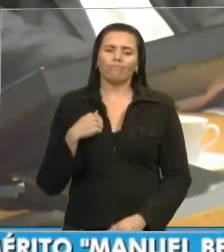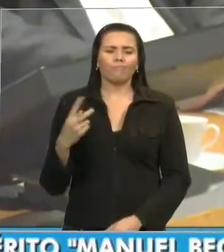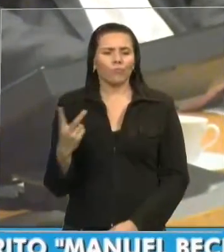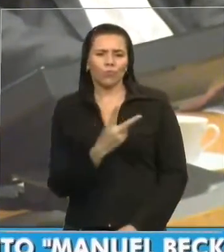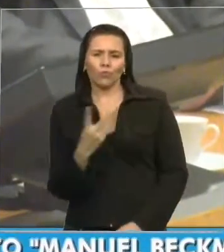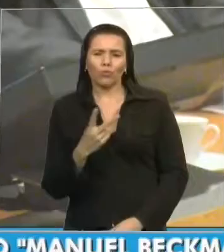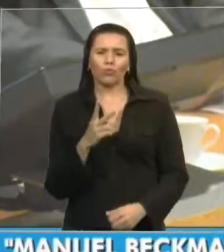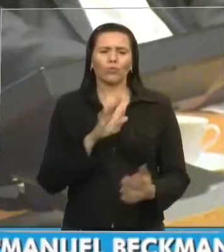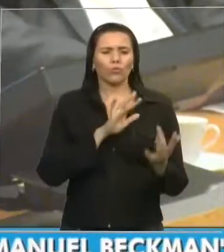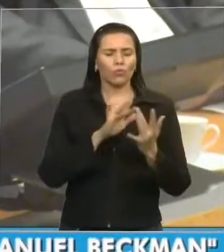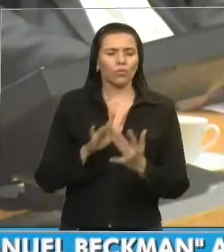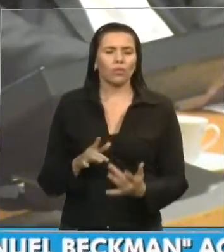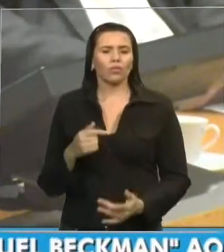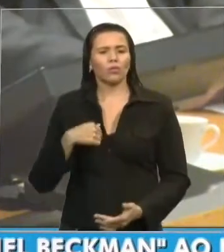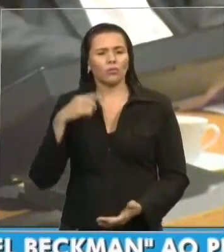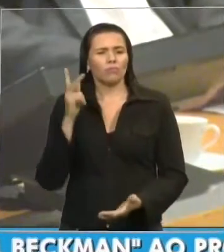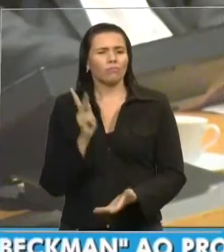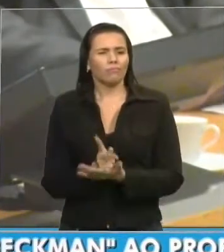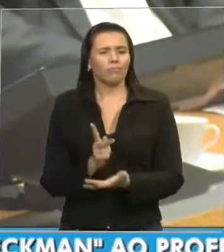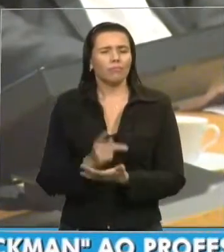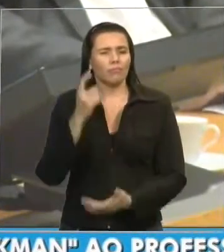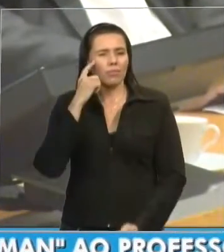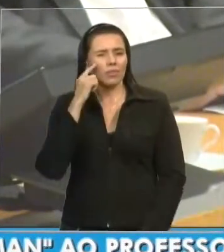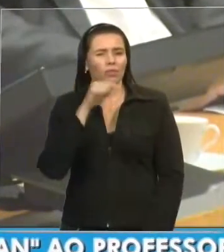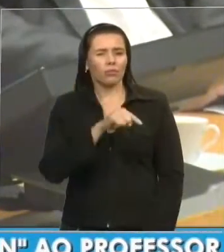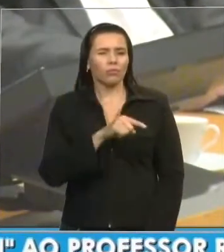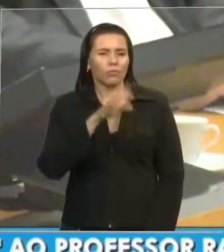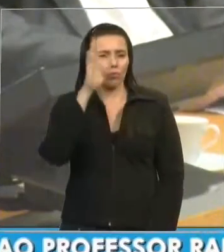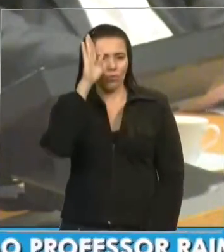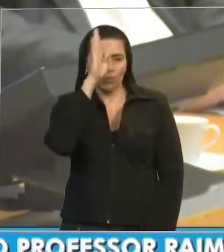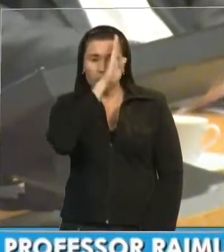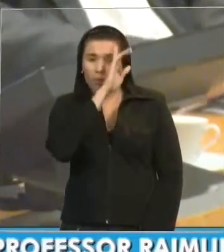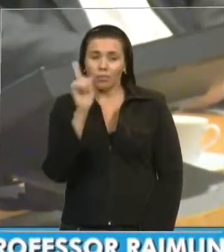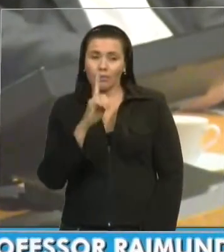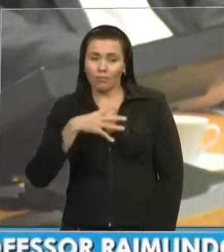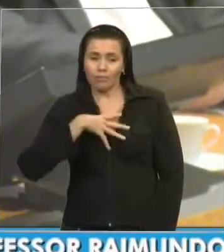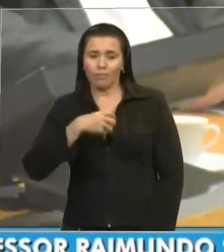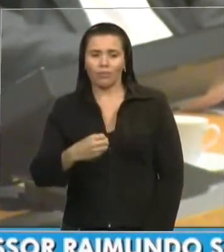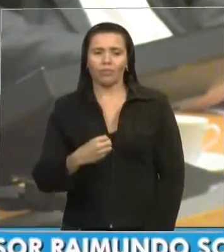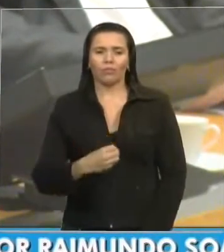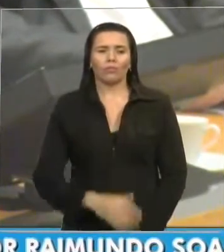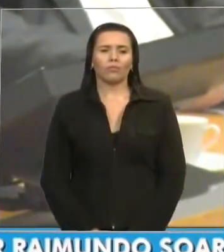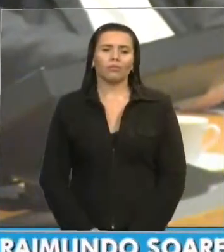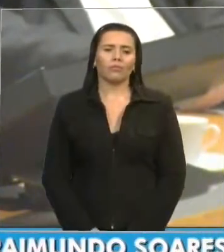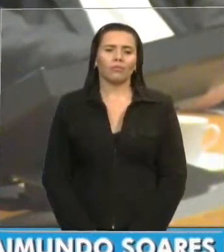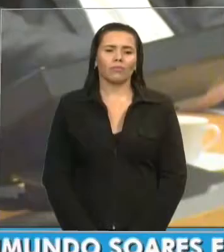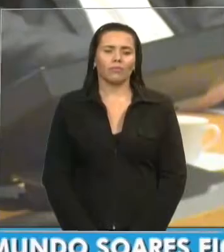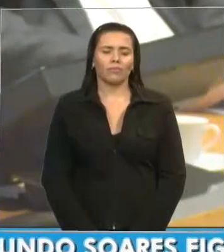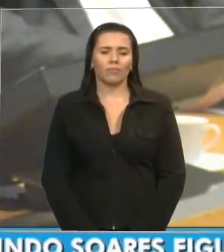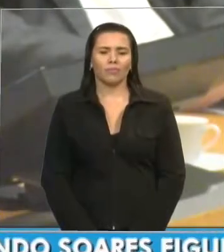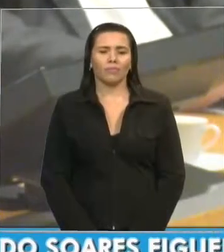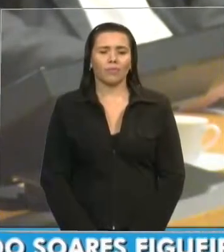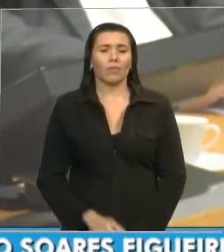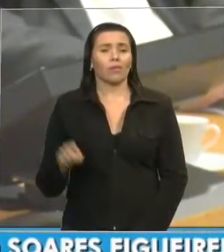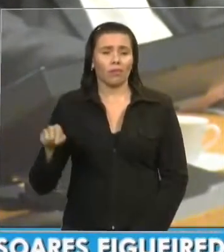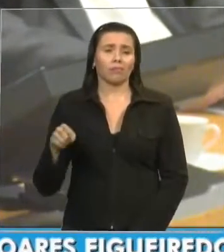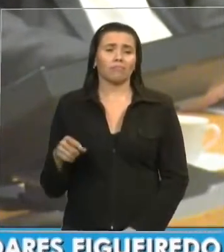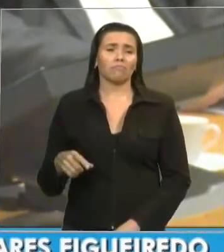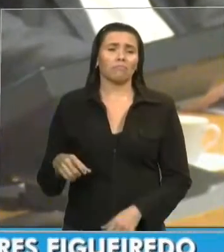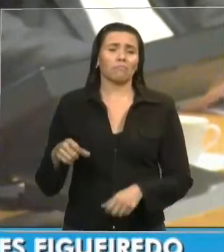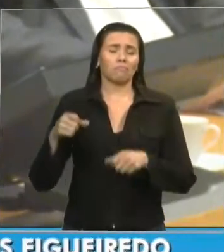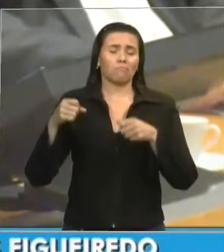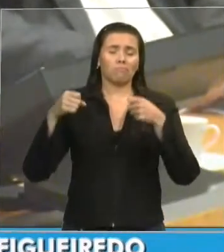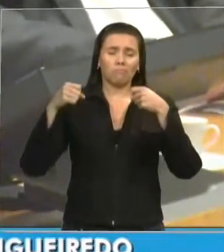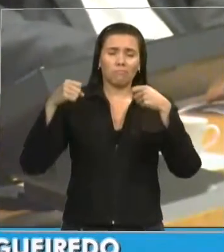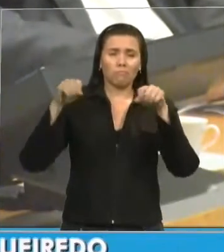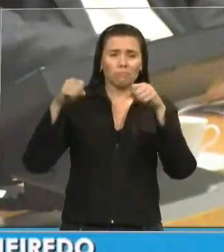era sobrinho e não filho. Então, meu amigo também, Luiz Fernando, um dos maiores jogadores de handebol.